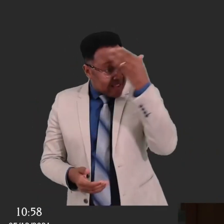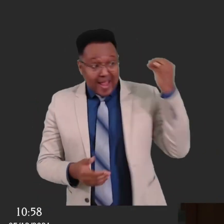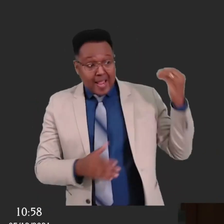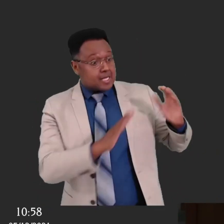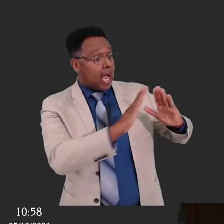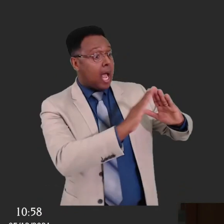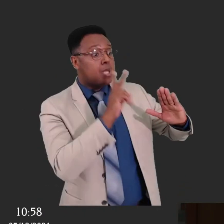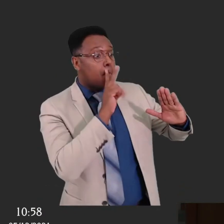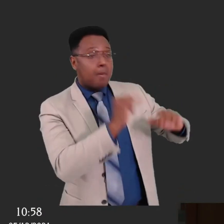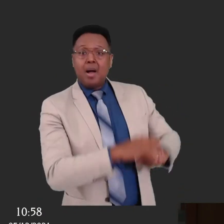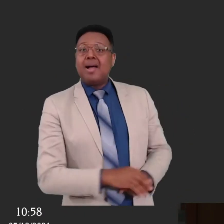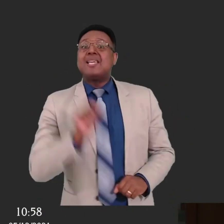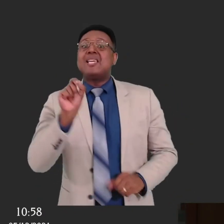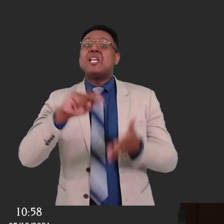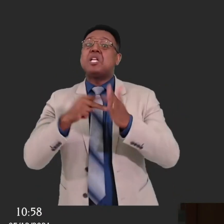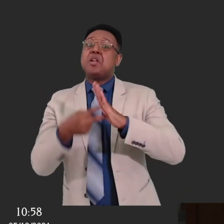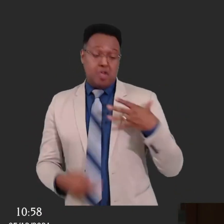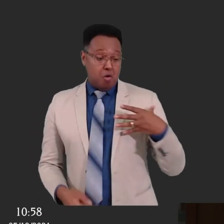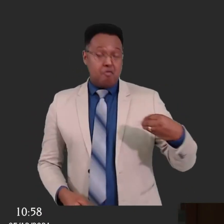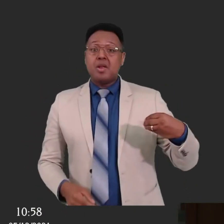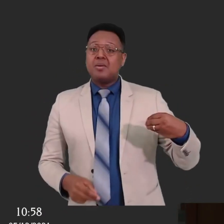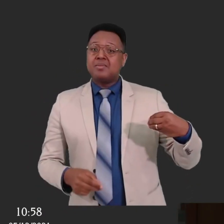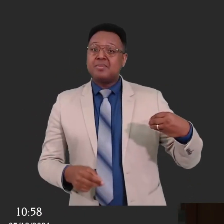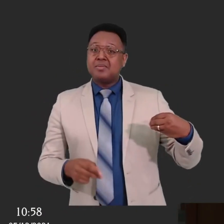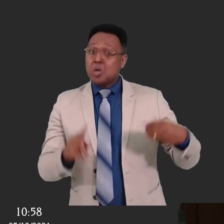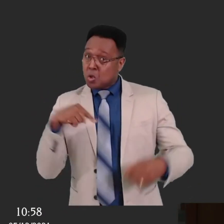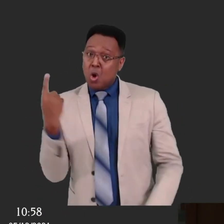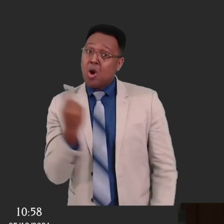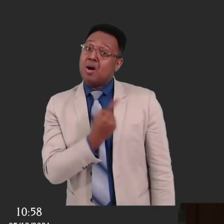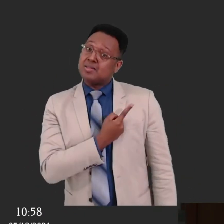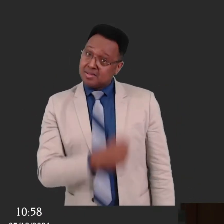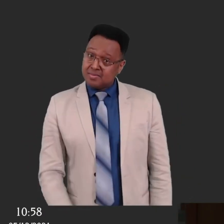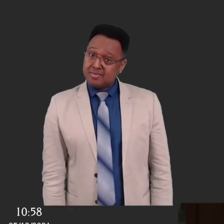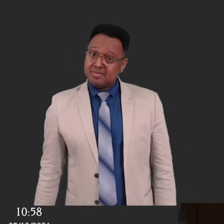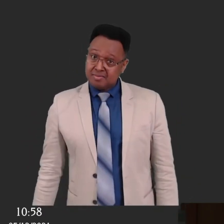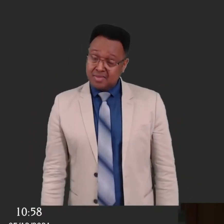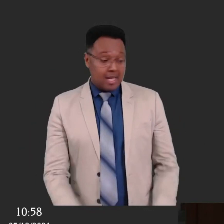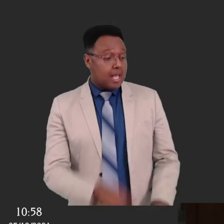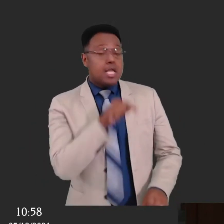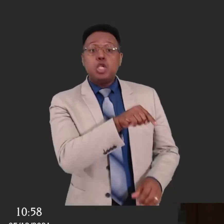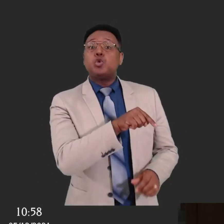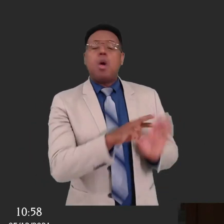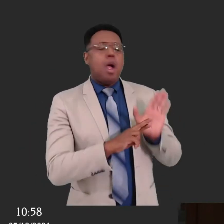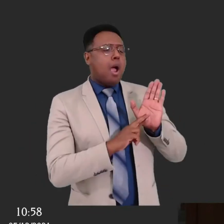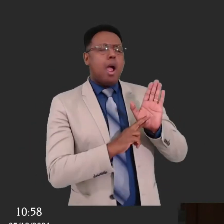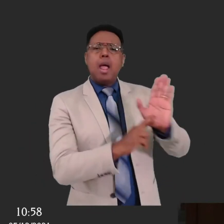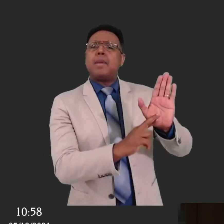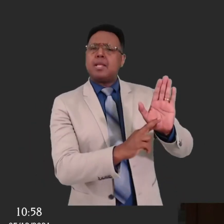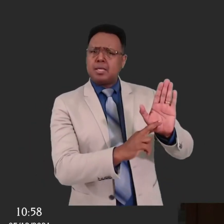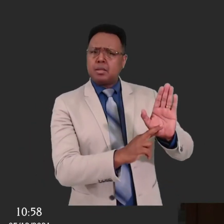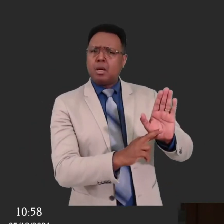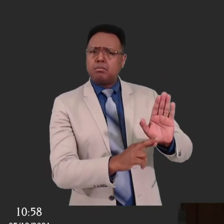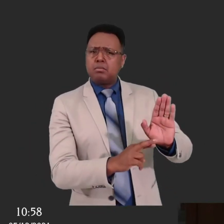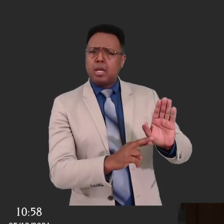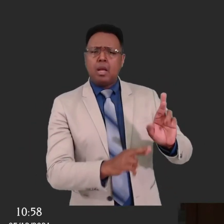quando o servo de Abraão foi buscá-la para trazê-la e casar com o seu filho Isaac. E ela ia sair, mas